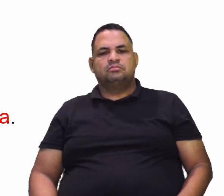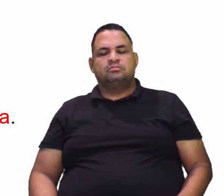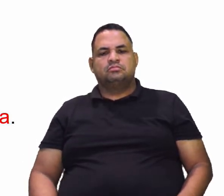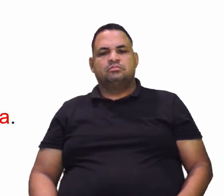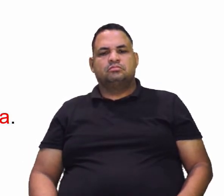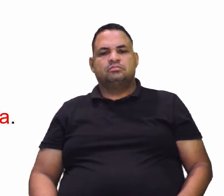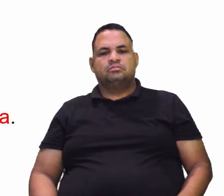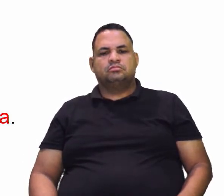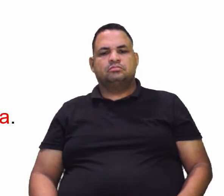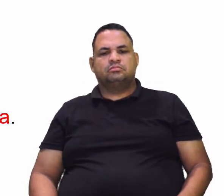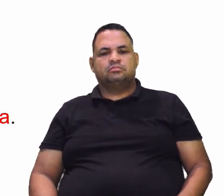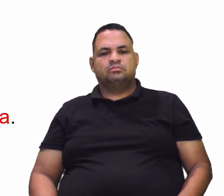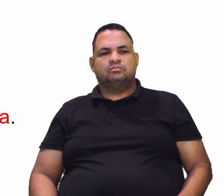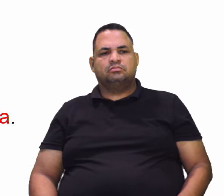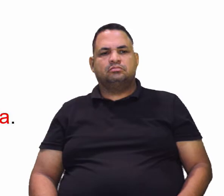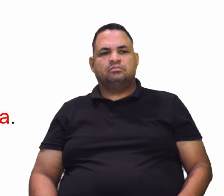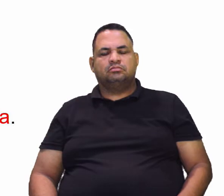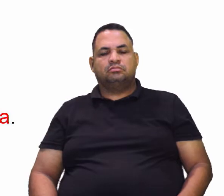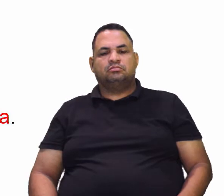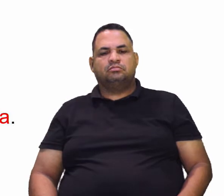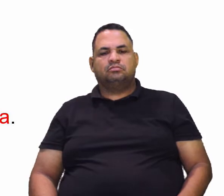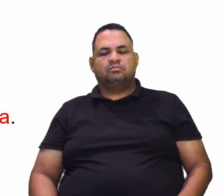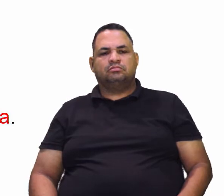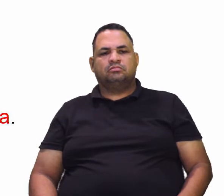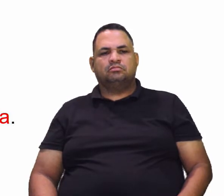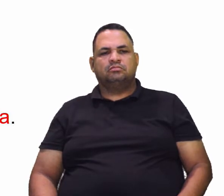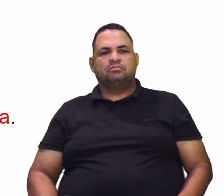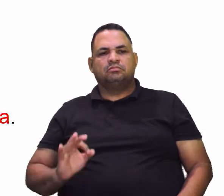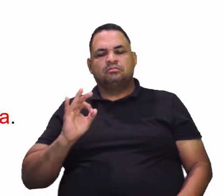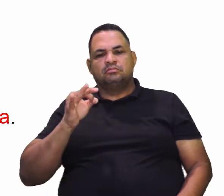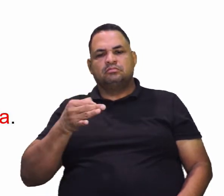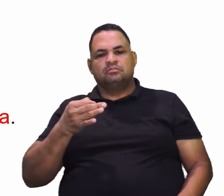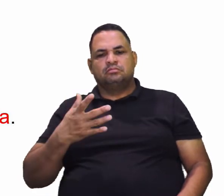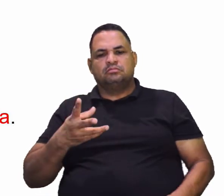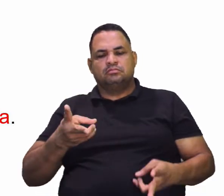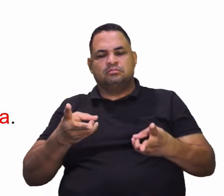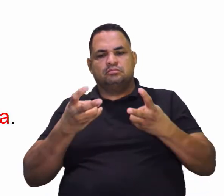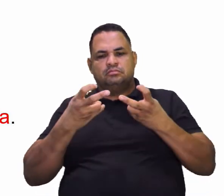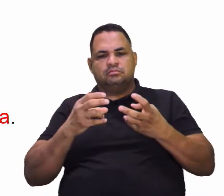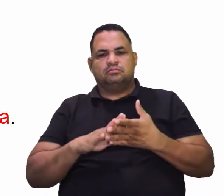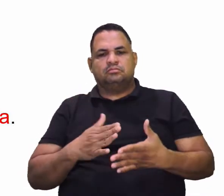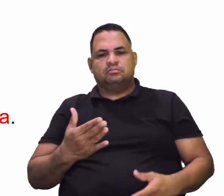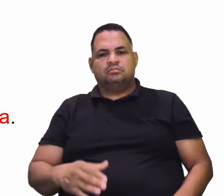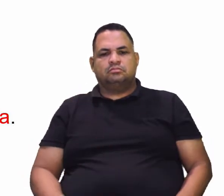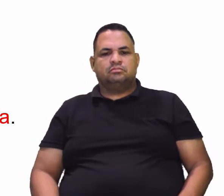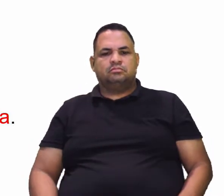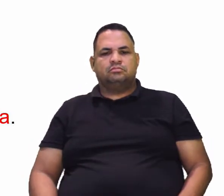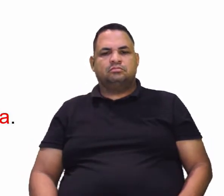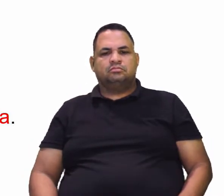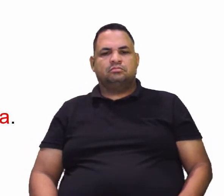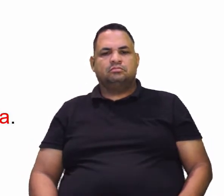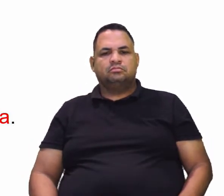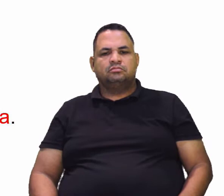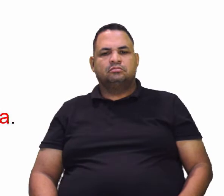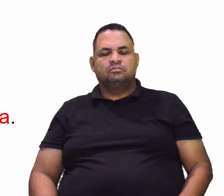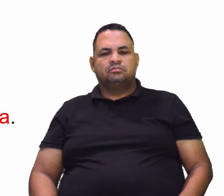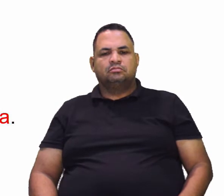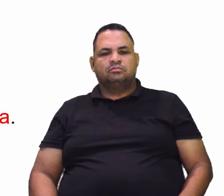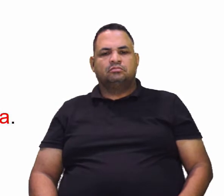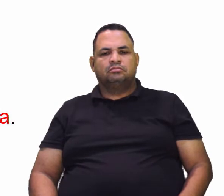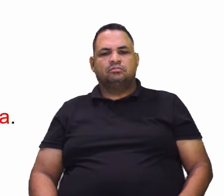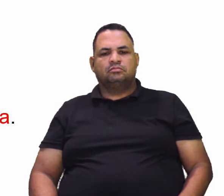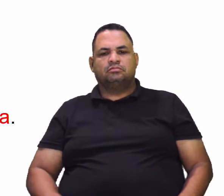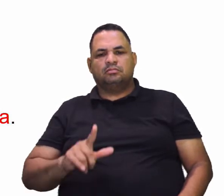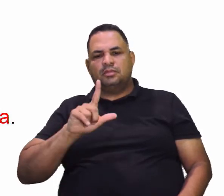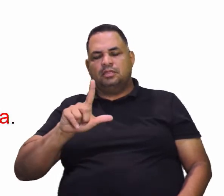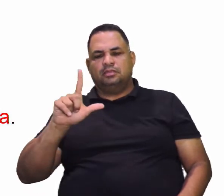assim por diante. Eu prefiro não contrair, certo? Então perceba que o WI foi embora, só sobrou o